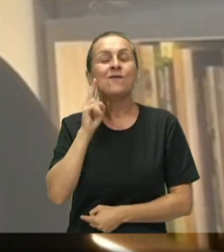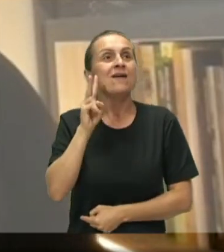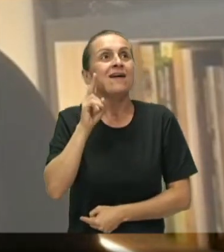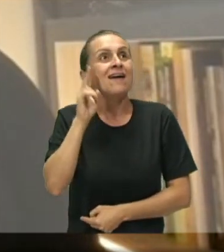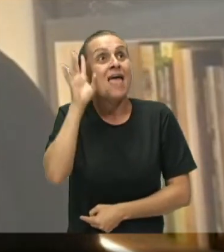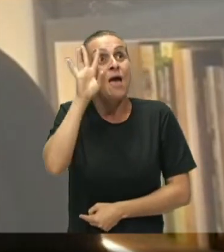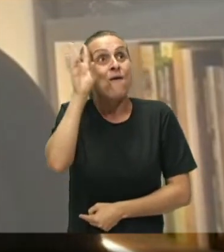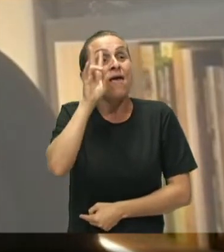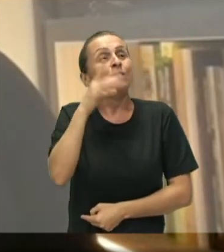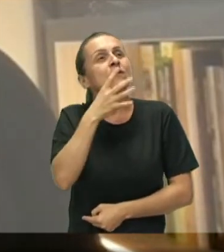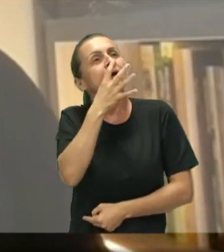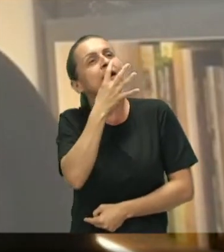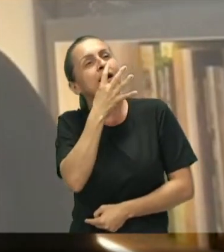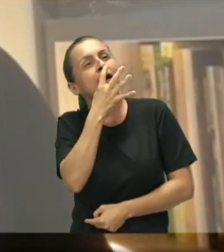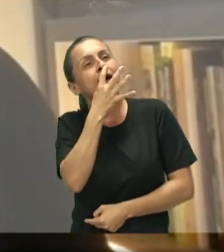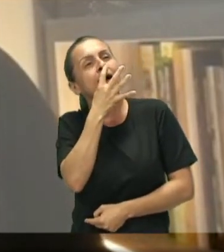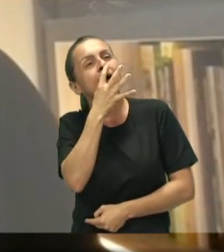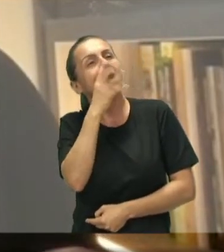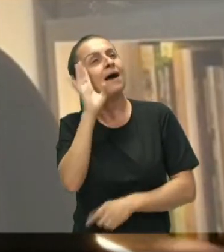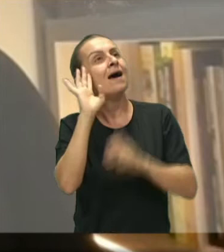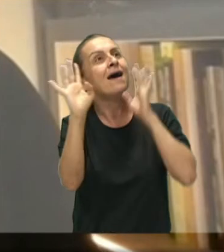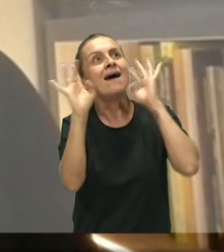a minha vida é